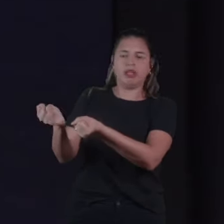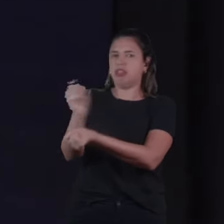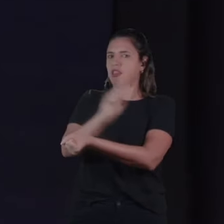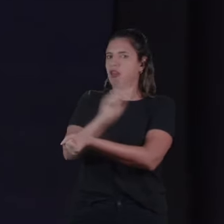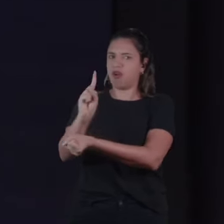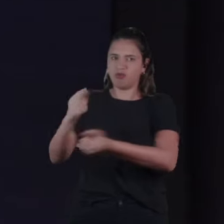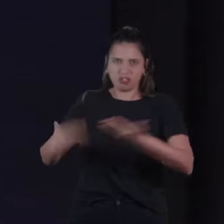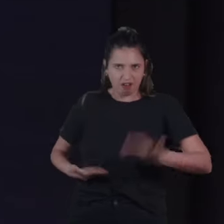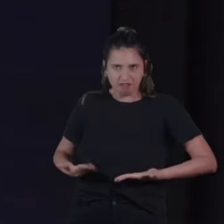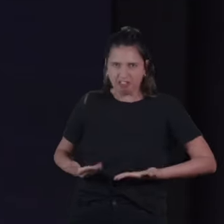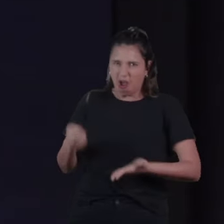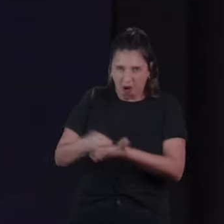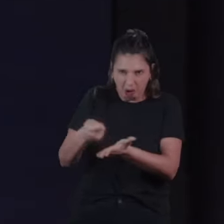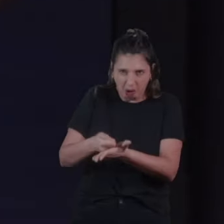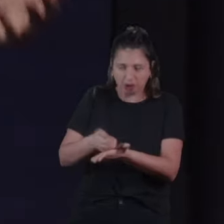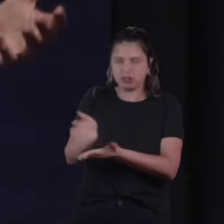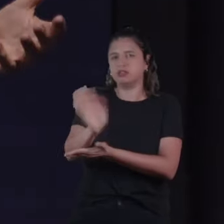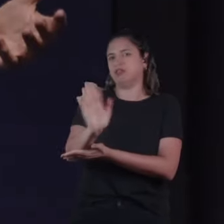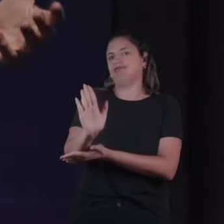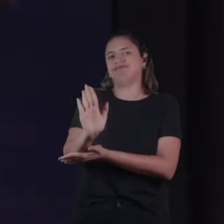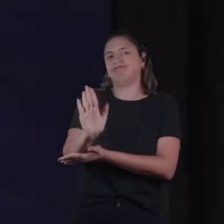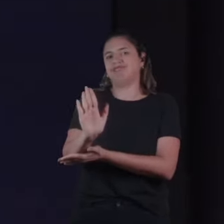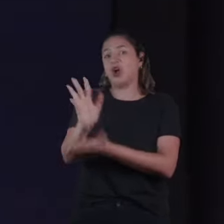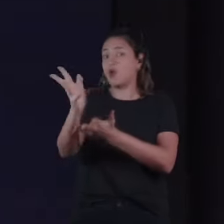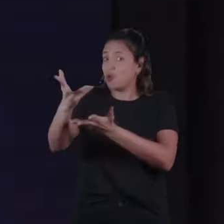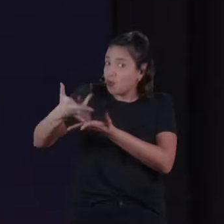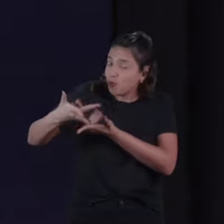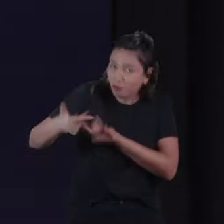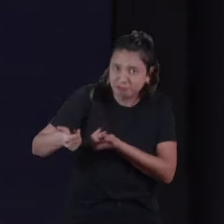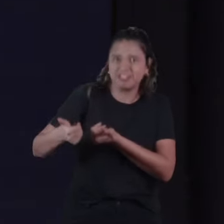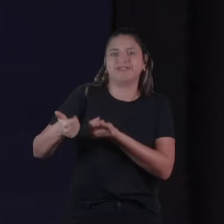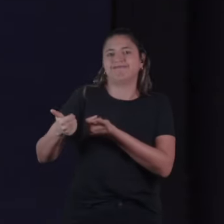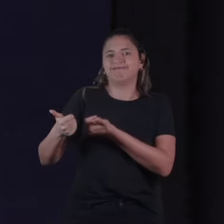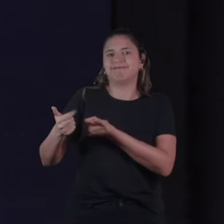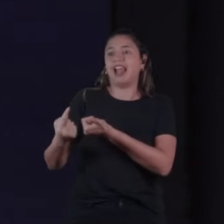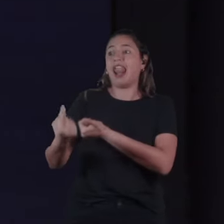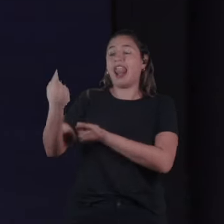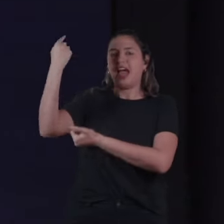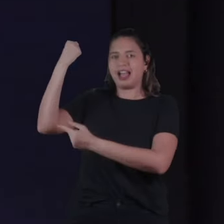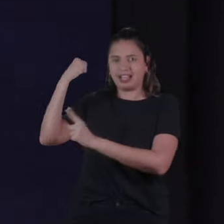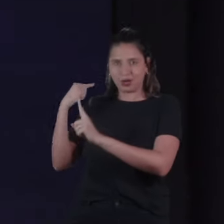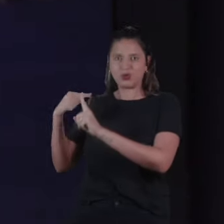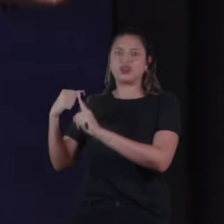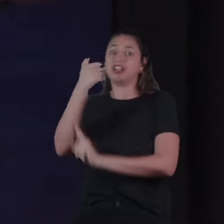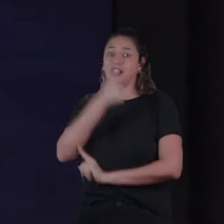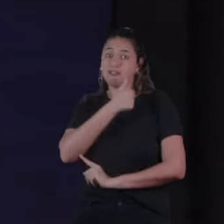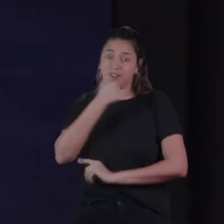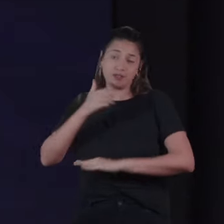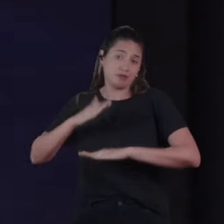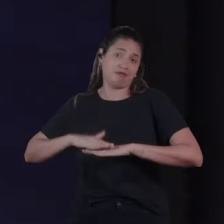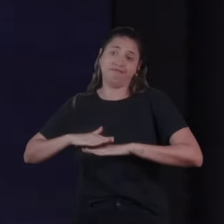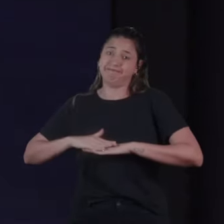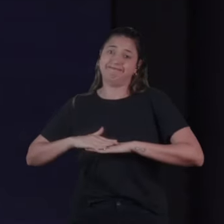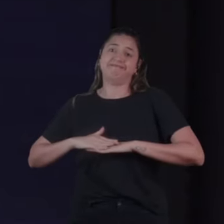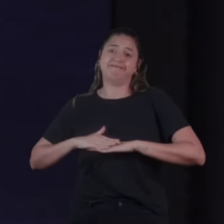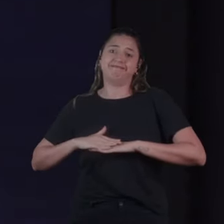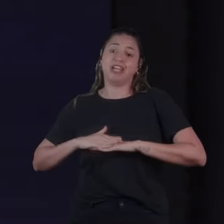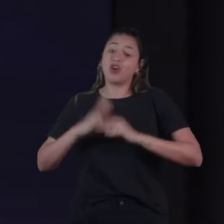servi-lo. Ele estendeu sua mão, Ele morreu na cruz no nosso lugar, Ele fez o convite: vinde a